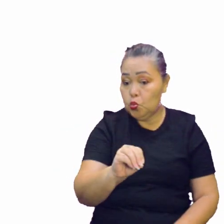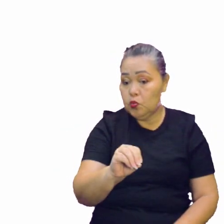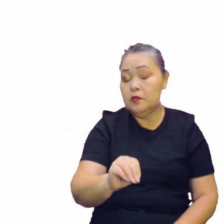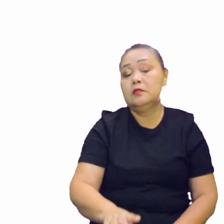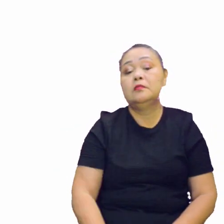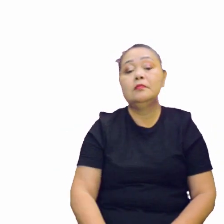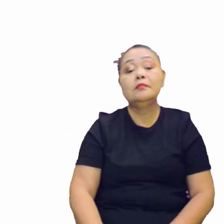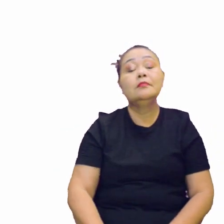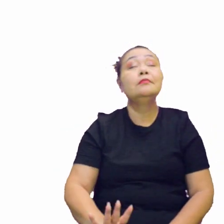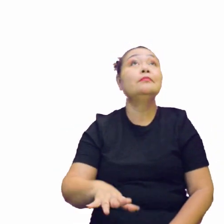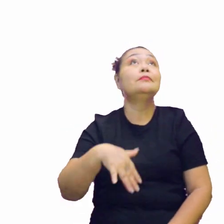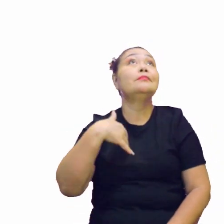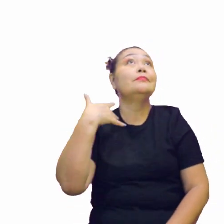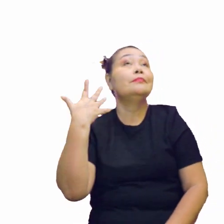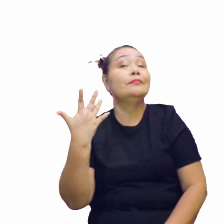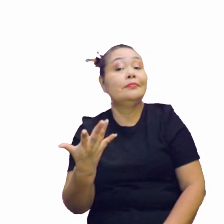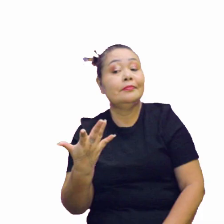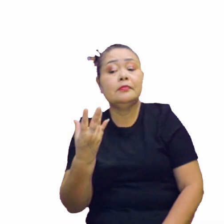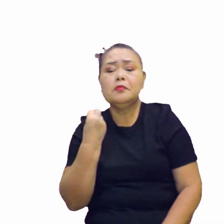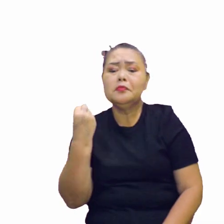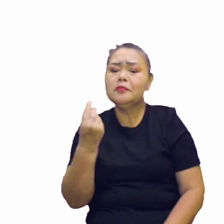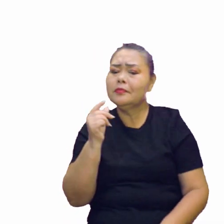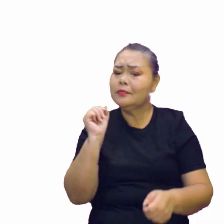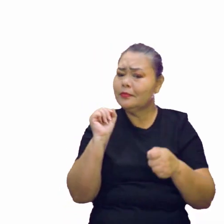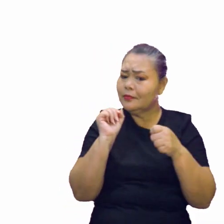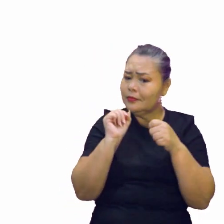Claro que como a gente vai fazer isso?